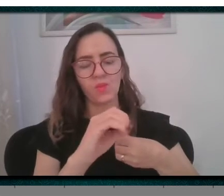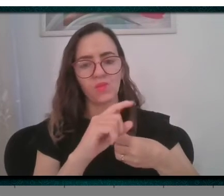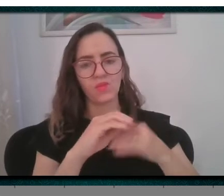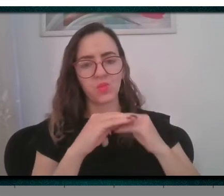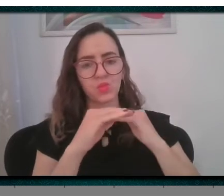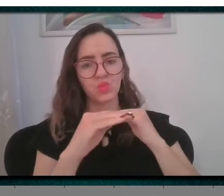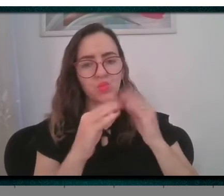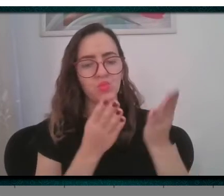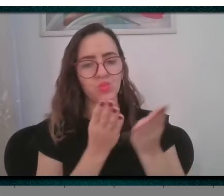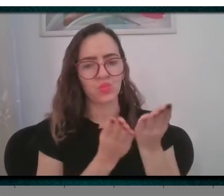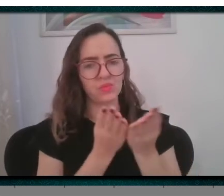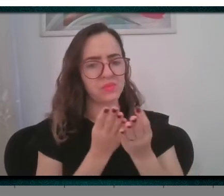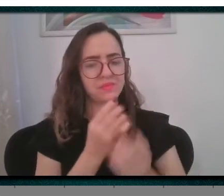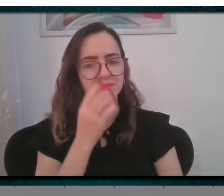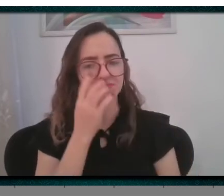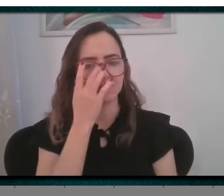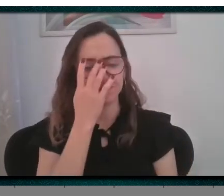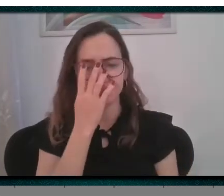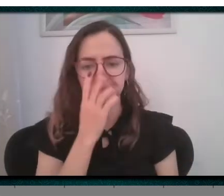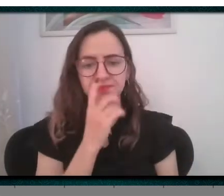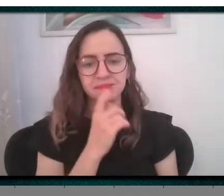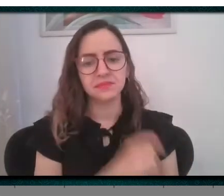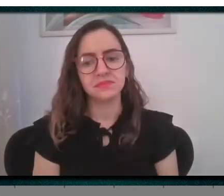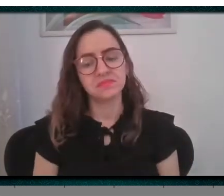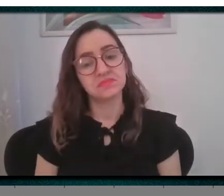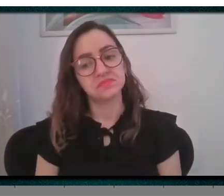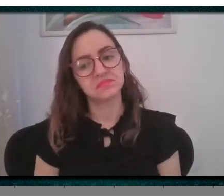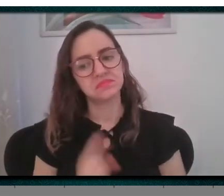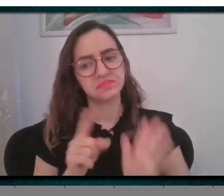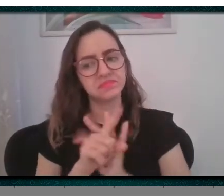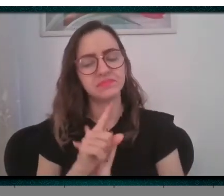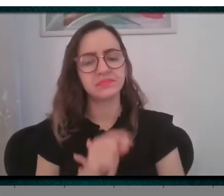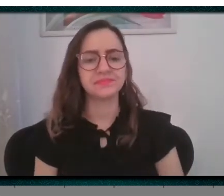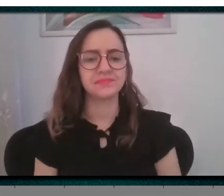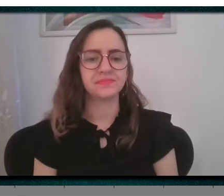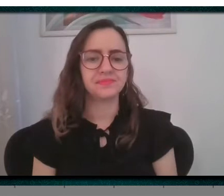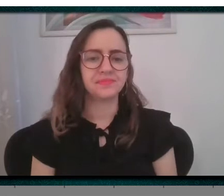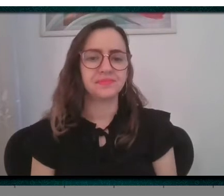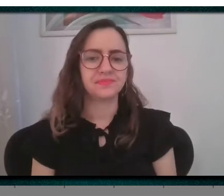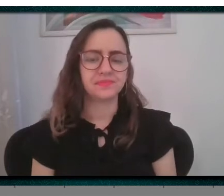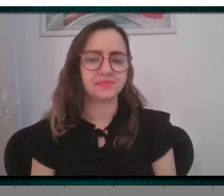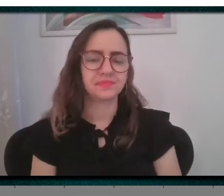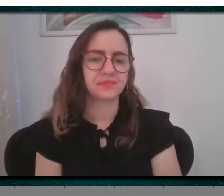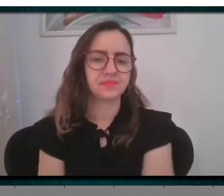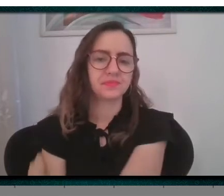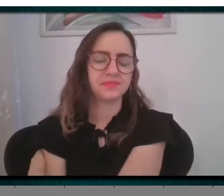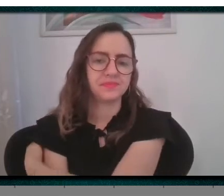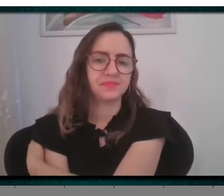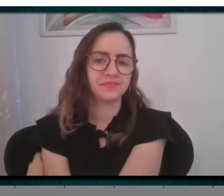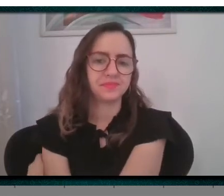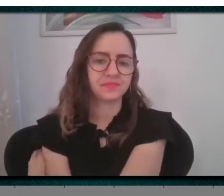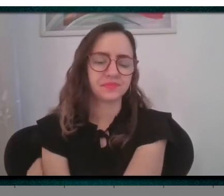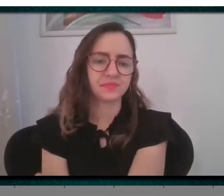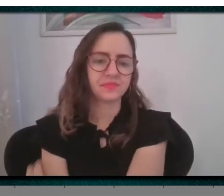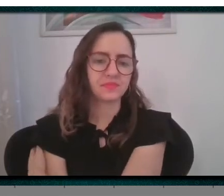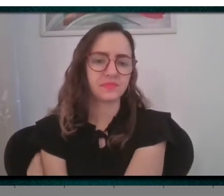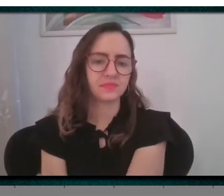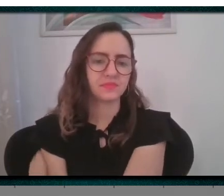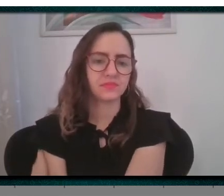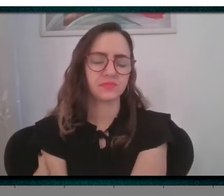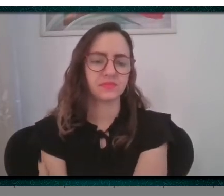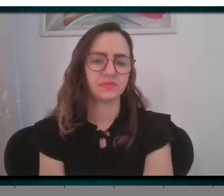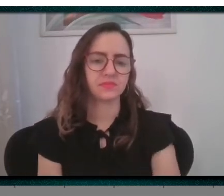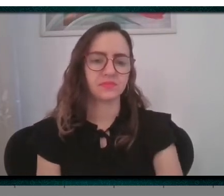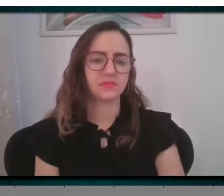entenderem esse porquê quando o 17 é menor. Aqui é de tamanho, cara. É de tamanho mesmo. Observa aqui. Bora fazer a